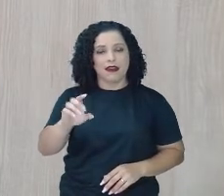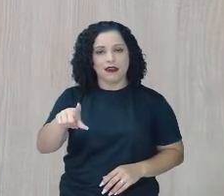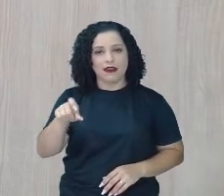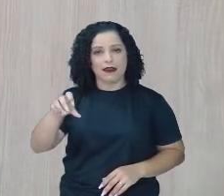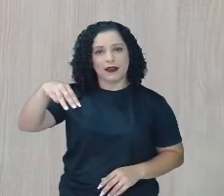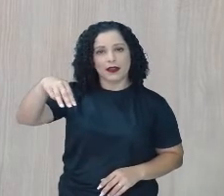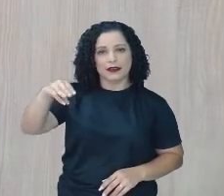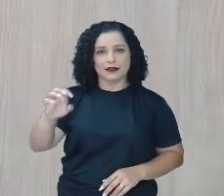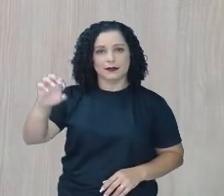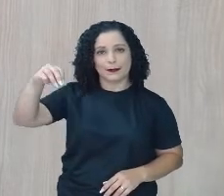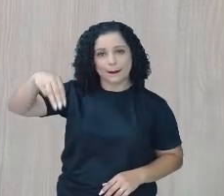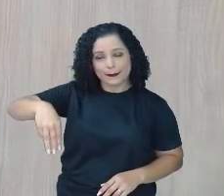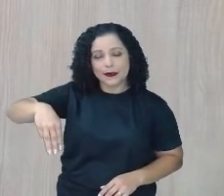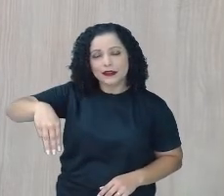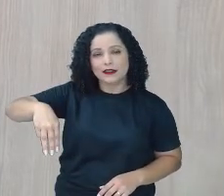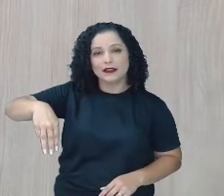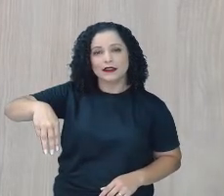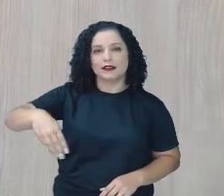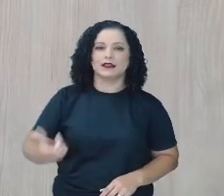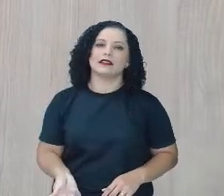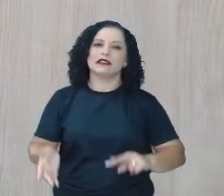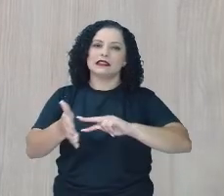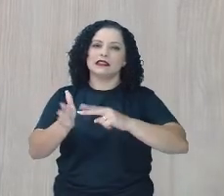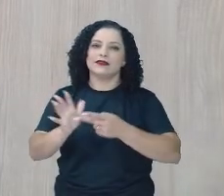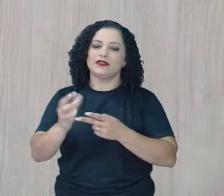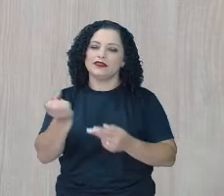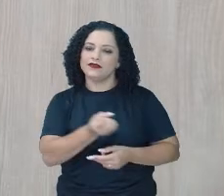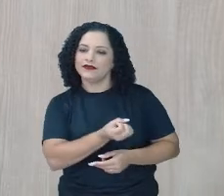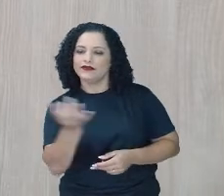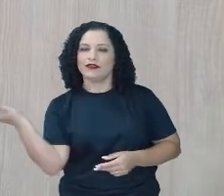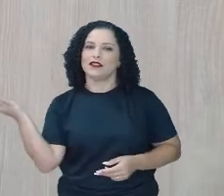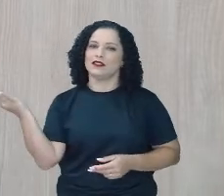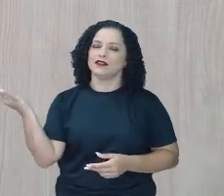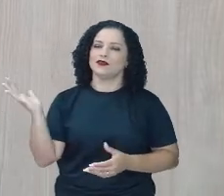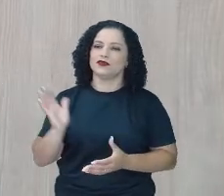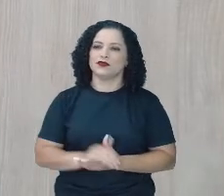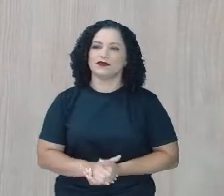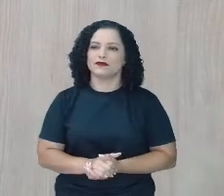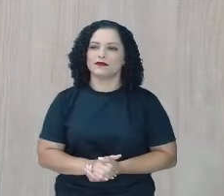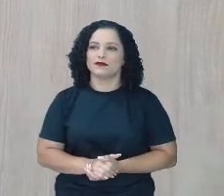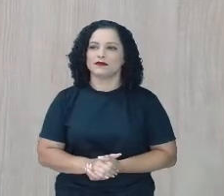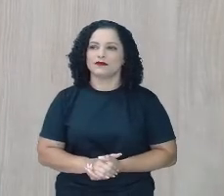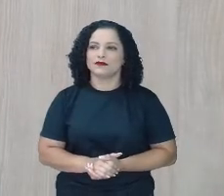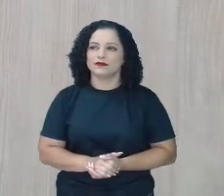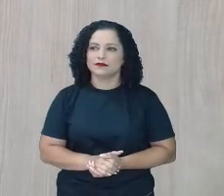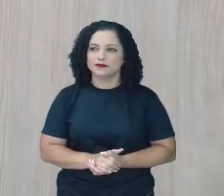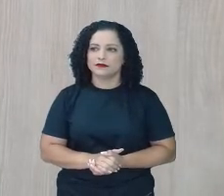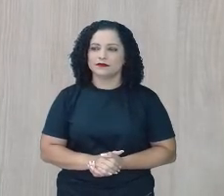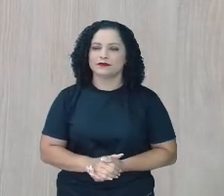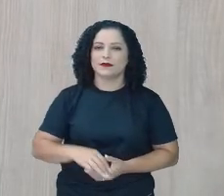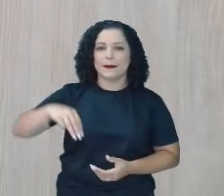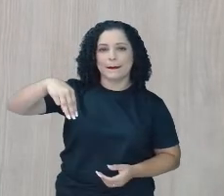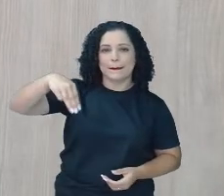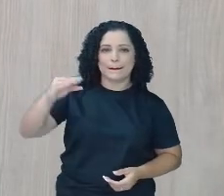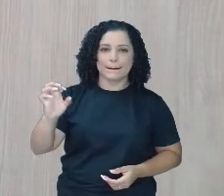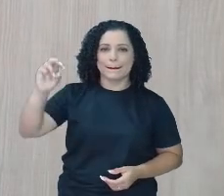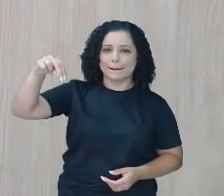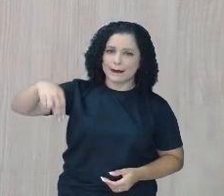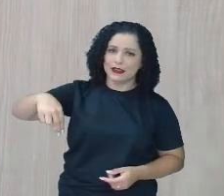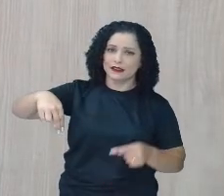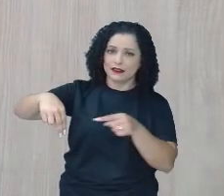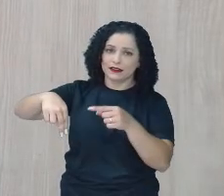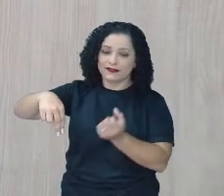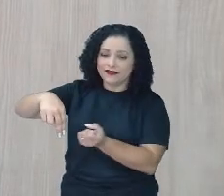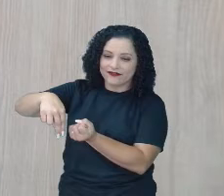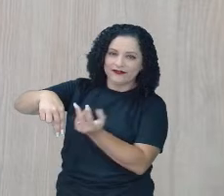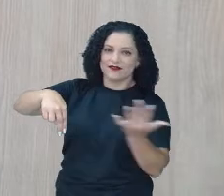singular, man, plural, tá? Almost like man principal. É, main, mas ali é main, Almost. É a